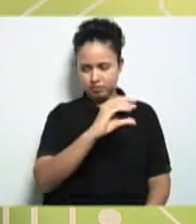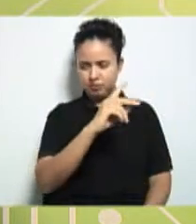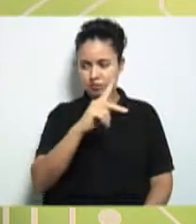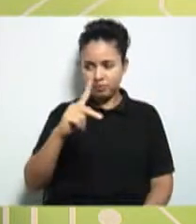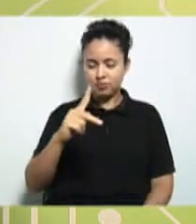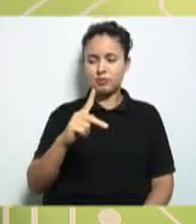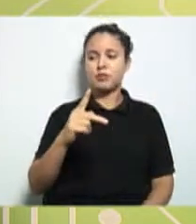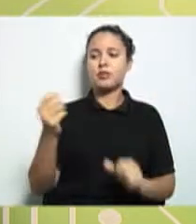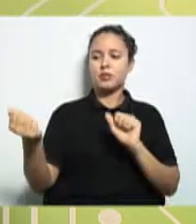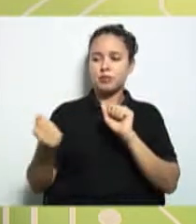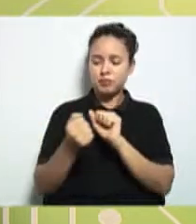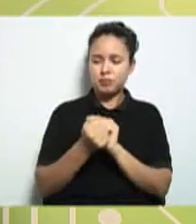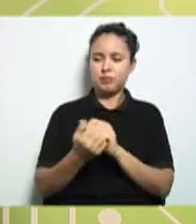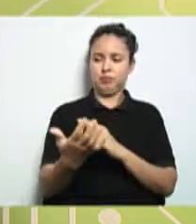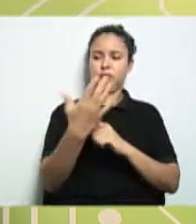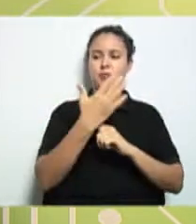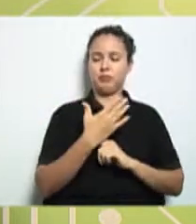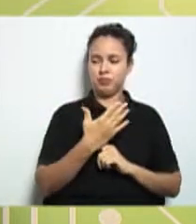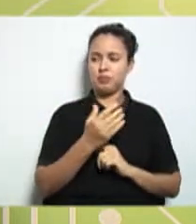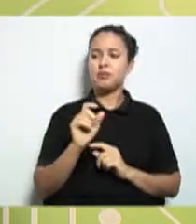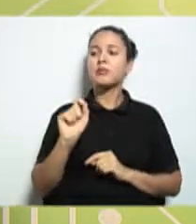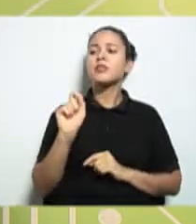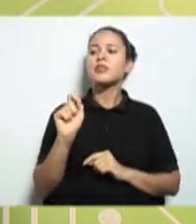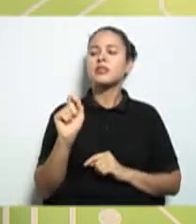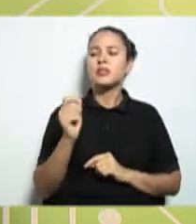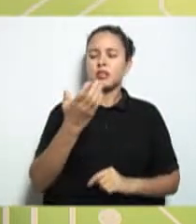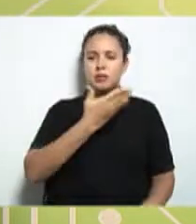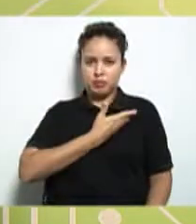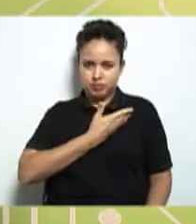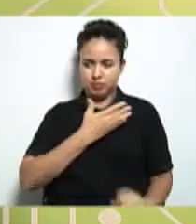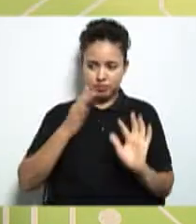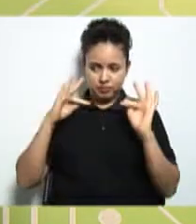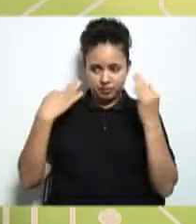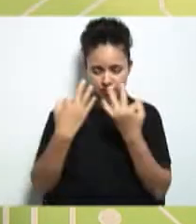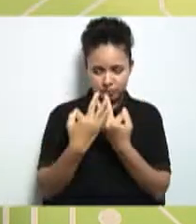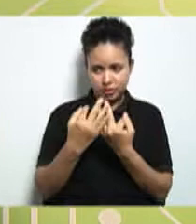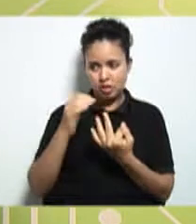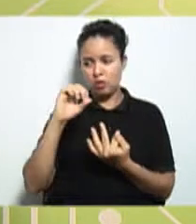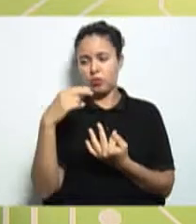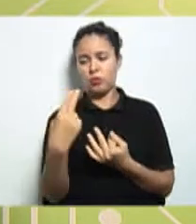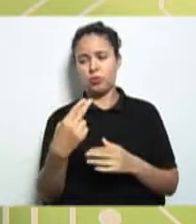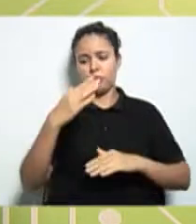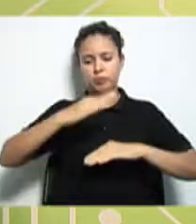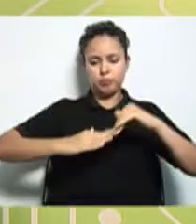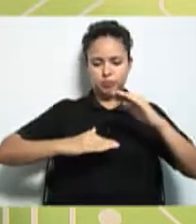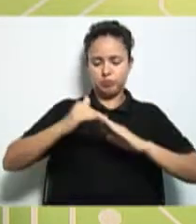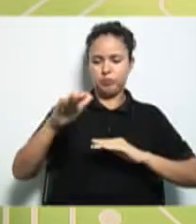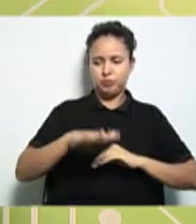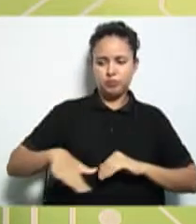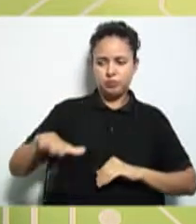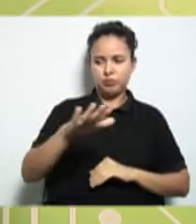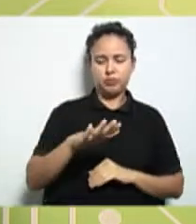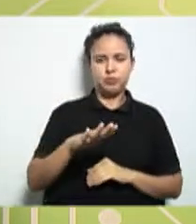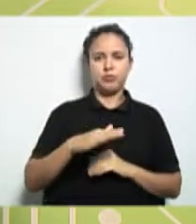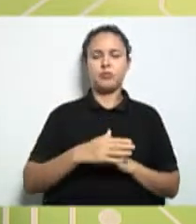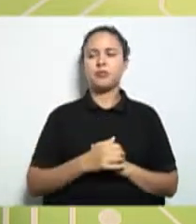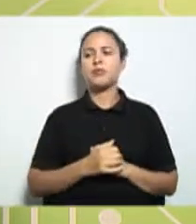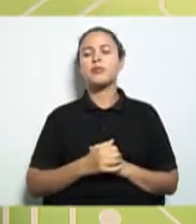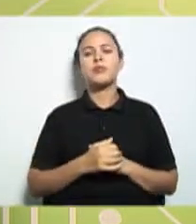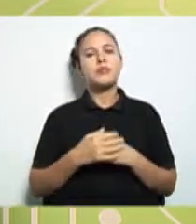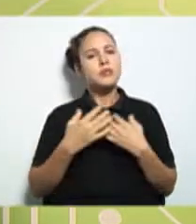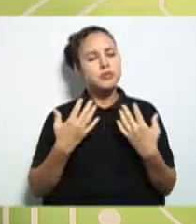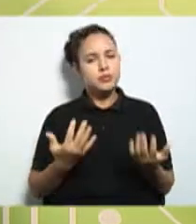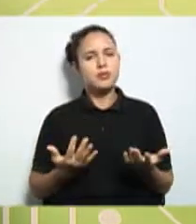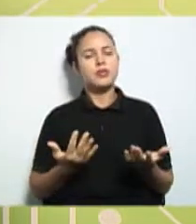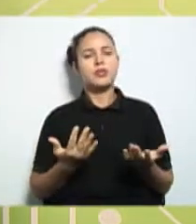para lhe ajudar nesse empreendimento? Um amigo, um familiar ou um profissional da área? Né? Então,